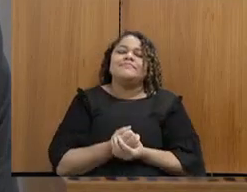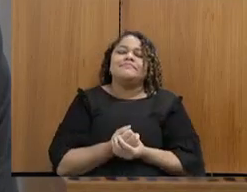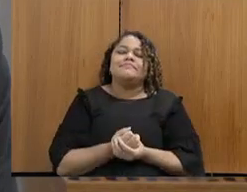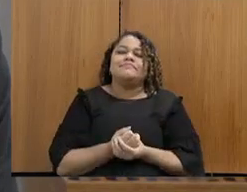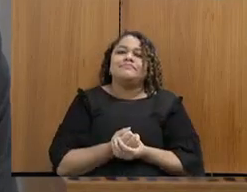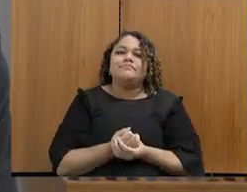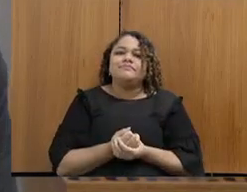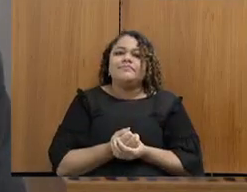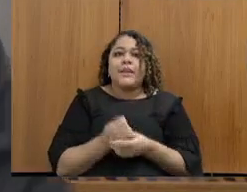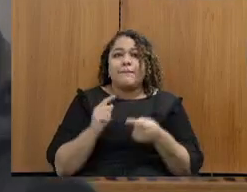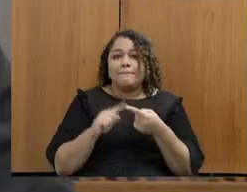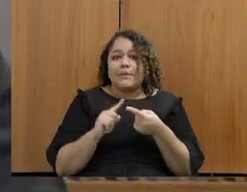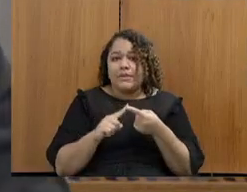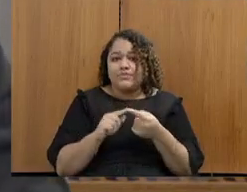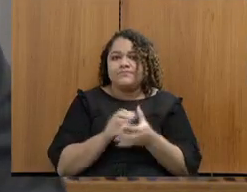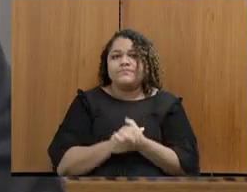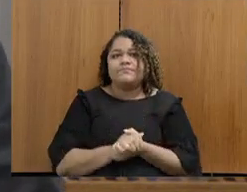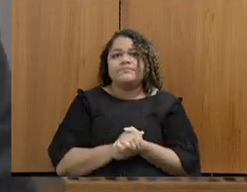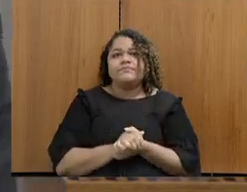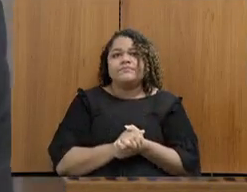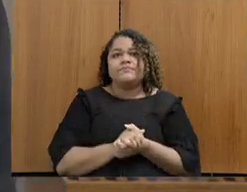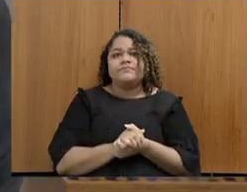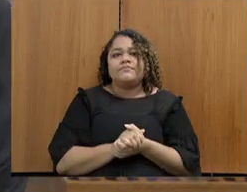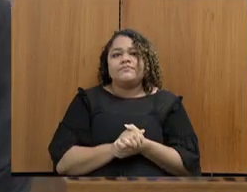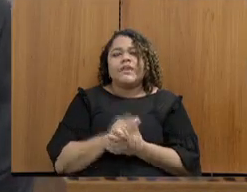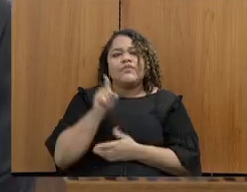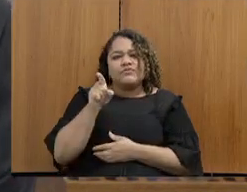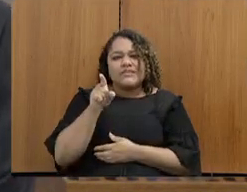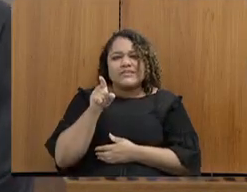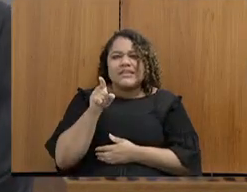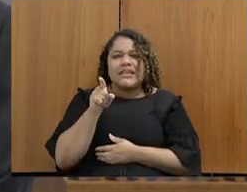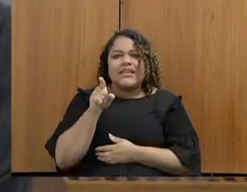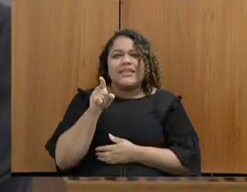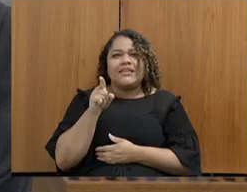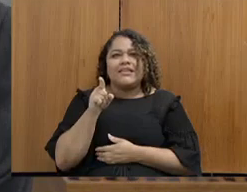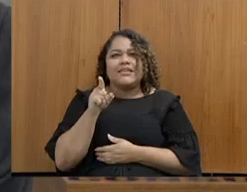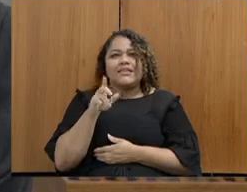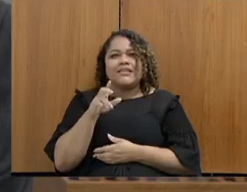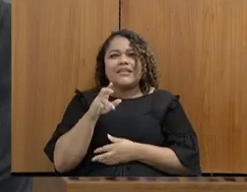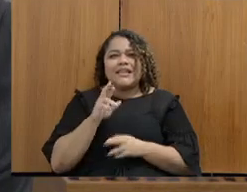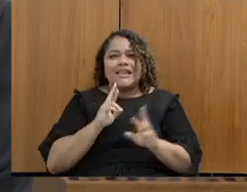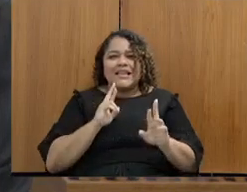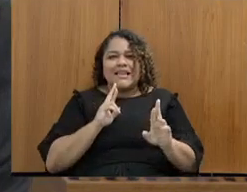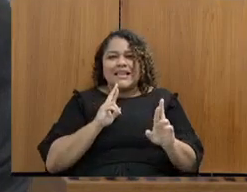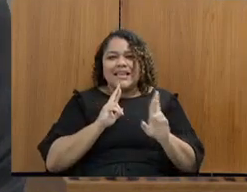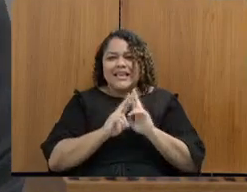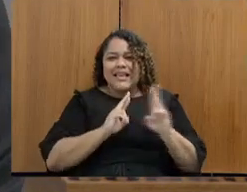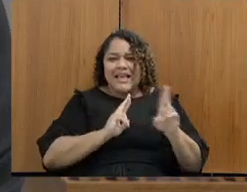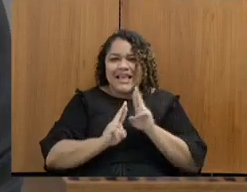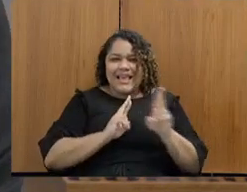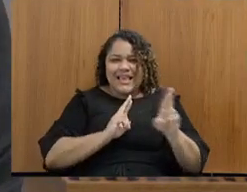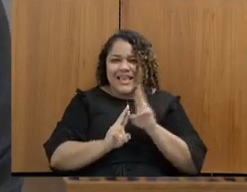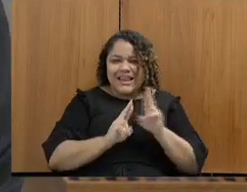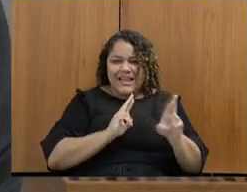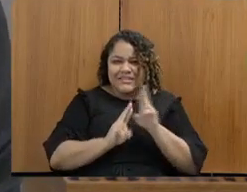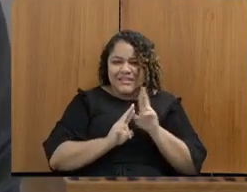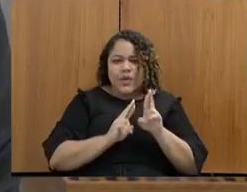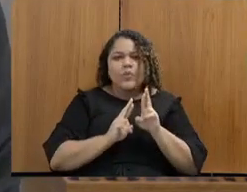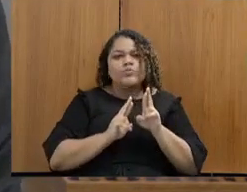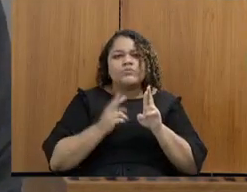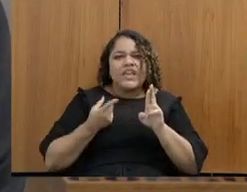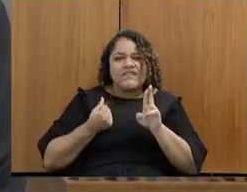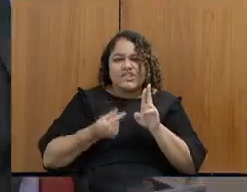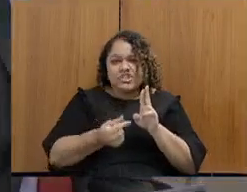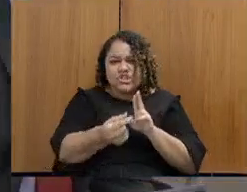não se der por vencida uma relação efetiva é dever da senhora enquanto enxergo da Polícia Civil